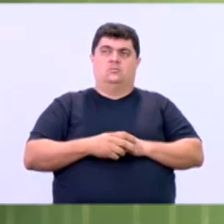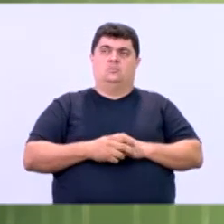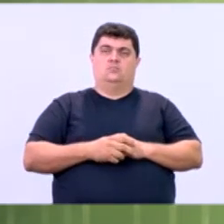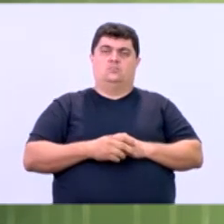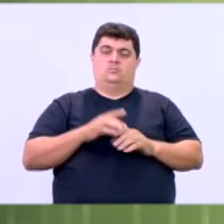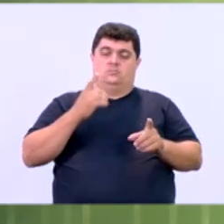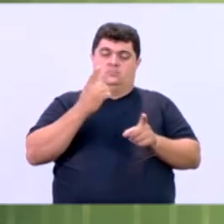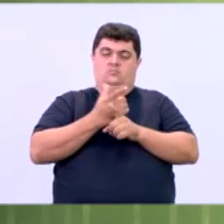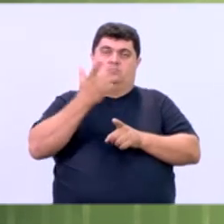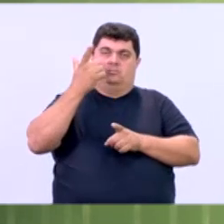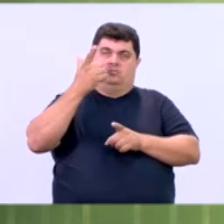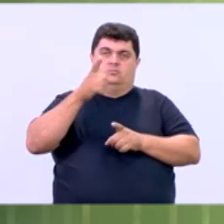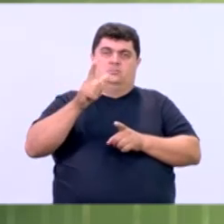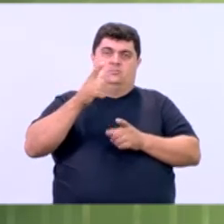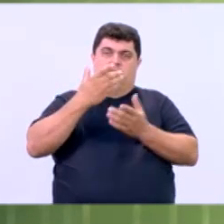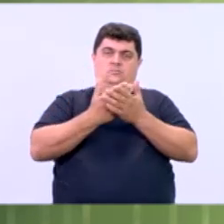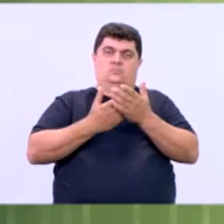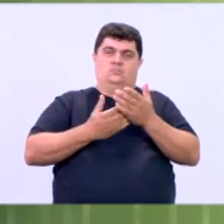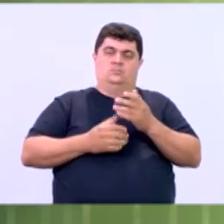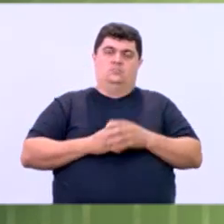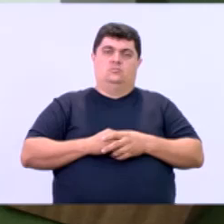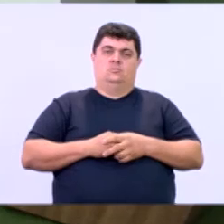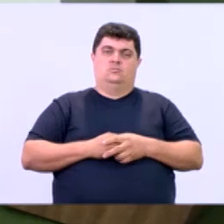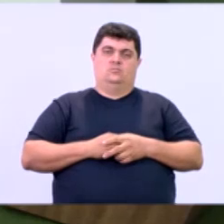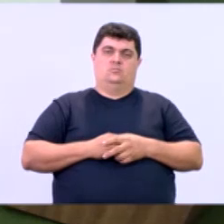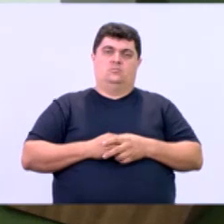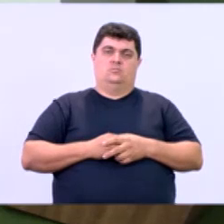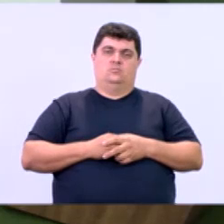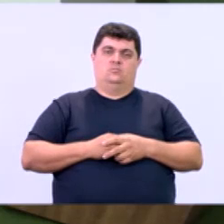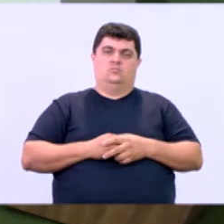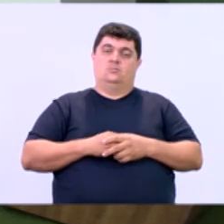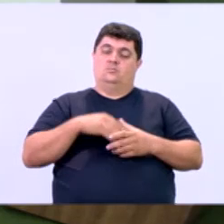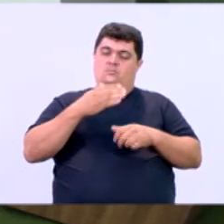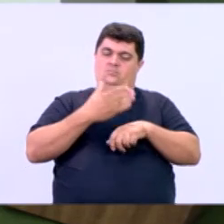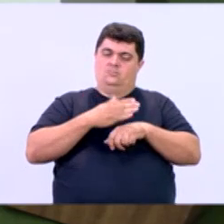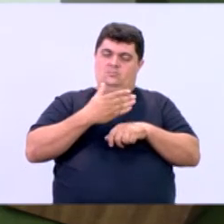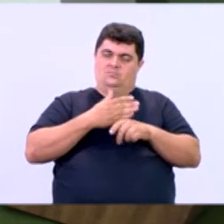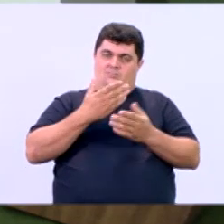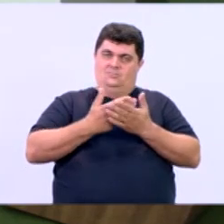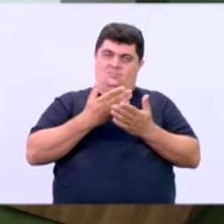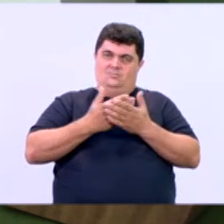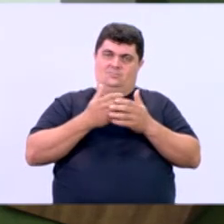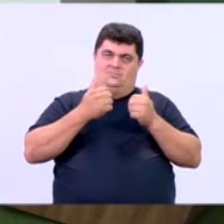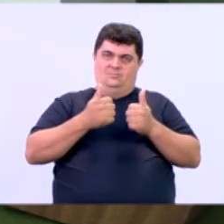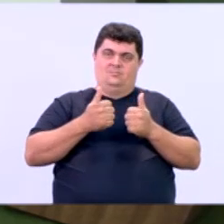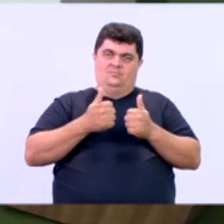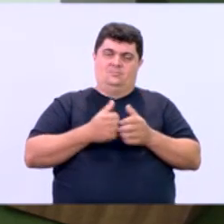Nos encontramos na próxima aula. Preparem-se para avaliação, tá?